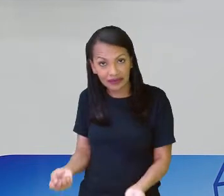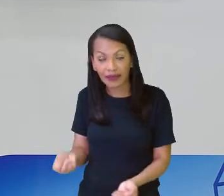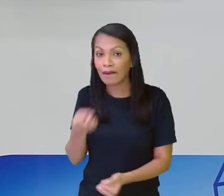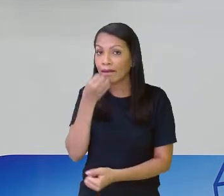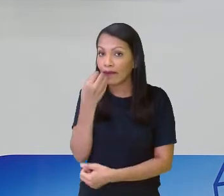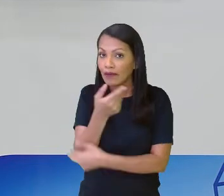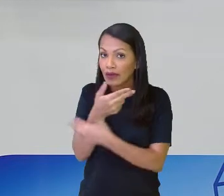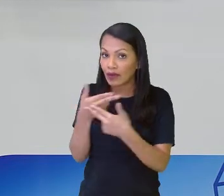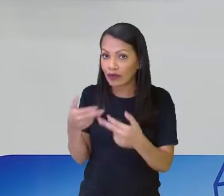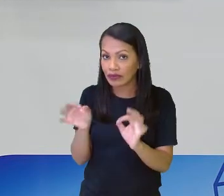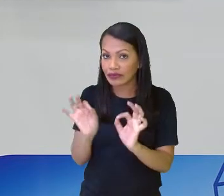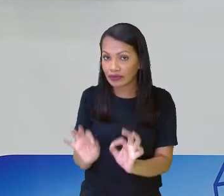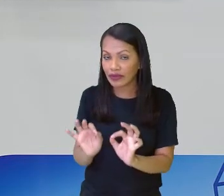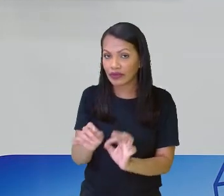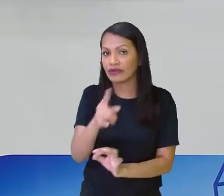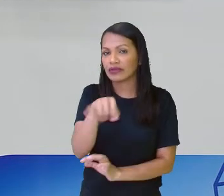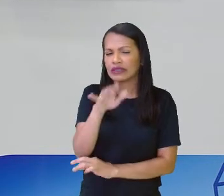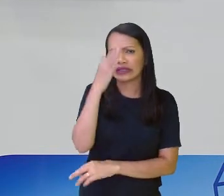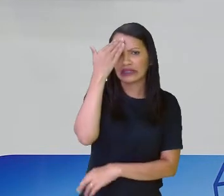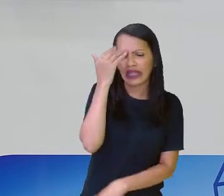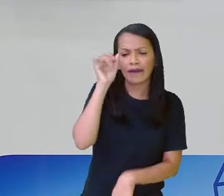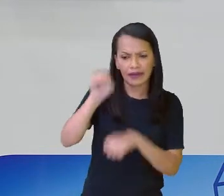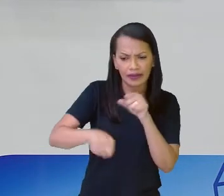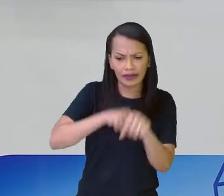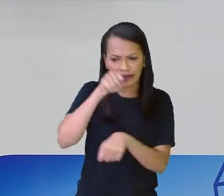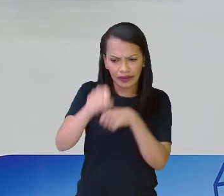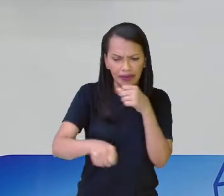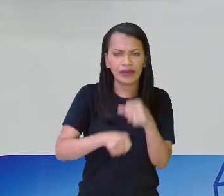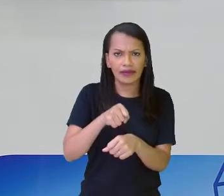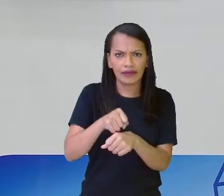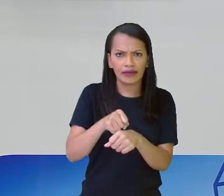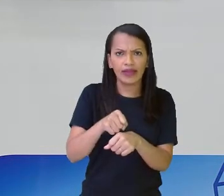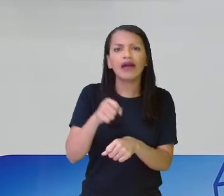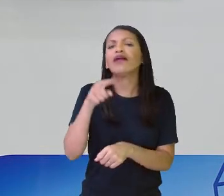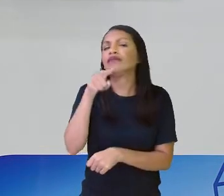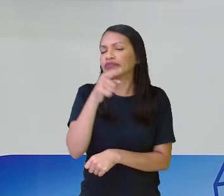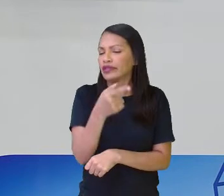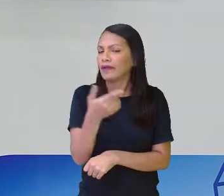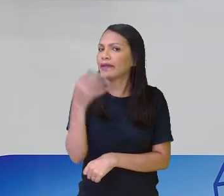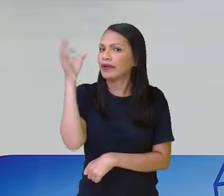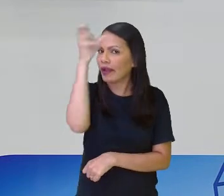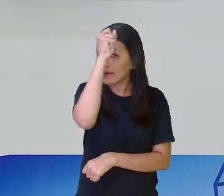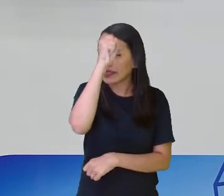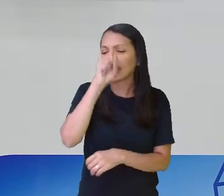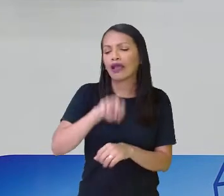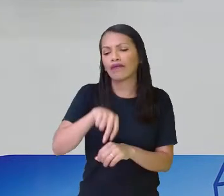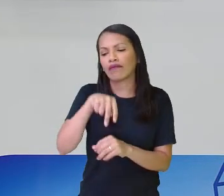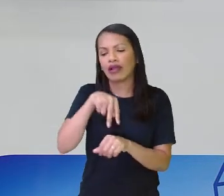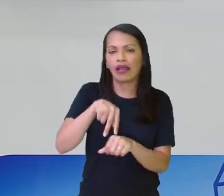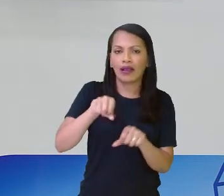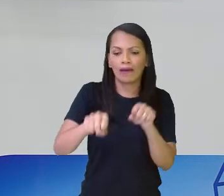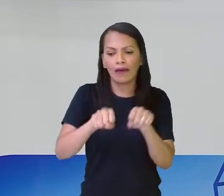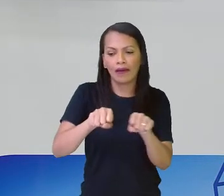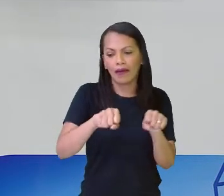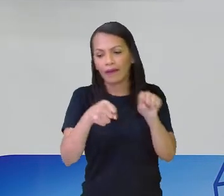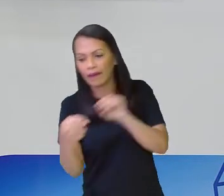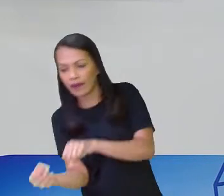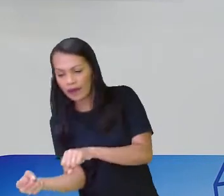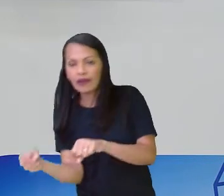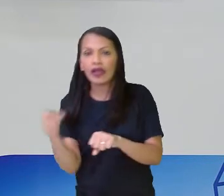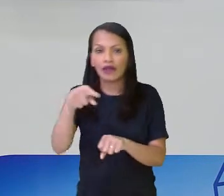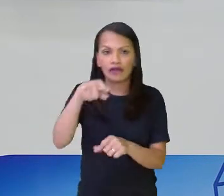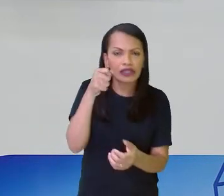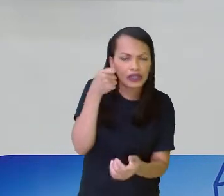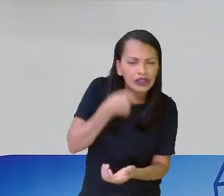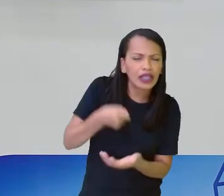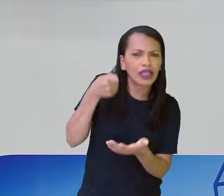qualquer coisa, não é? Você sabe andar de bicicleta? Tenho certeza que para aprender, quem sabe caiu ou desequilibrou, mas você não desistiu e